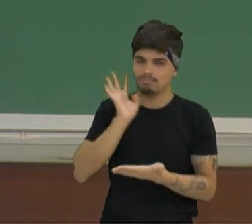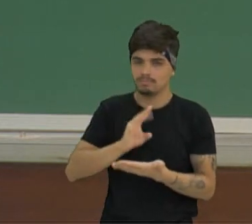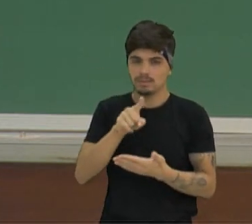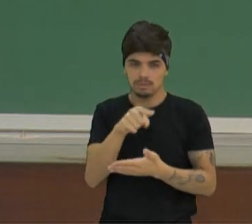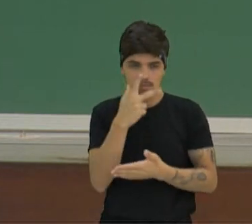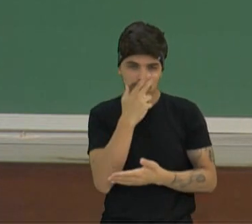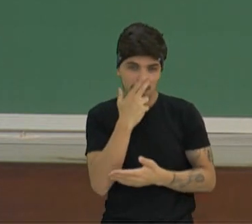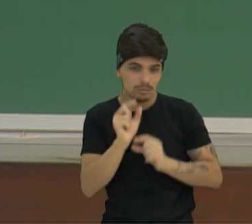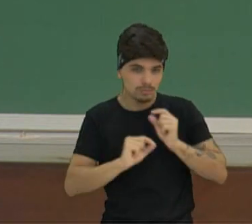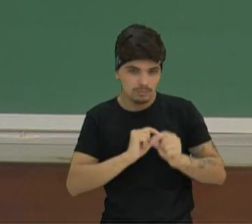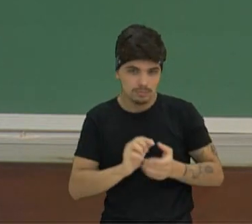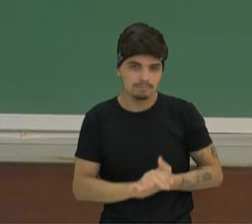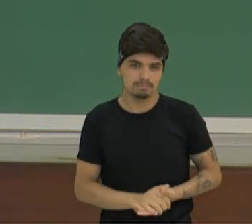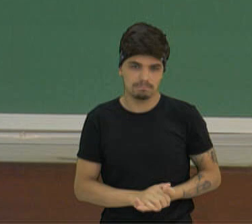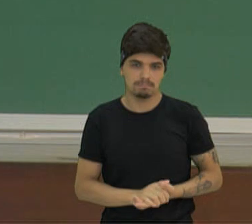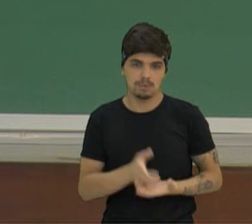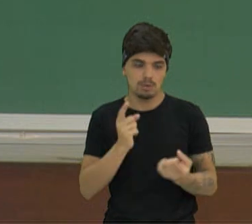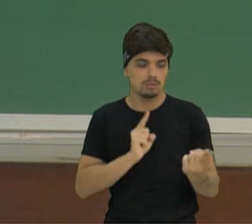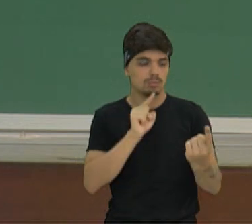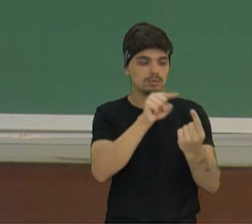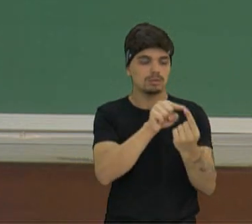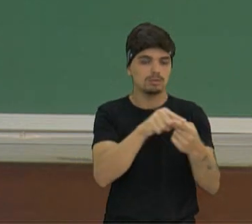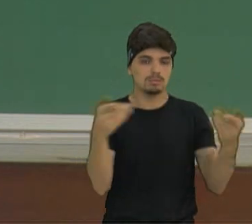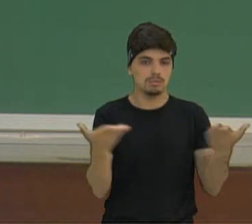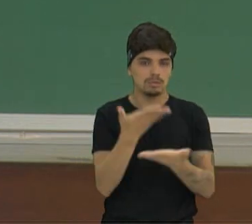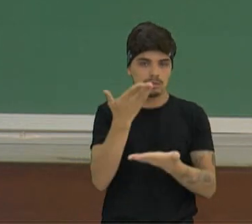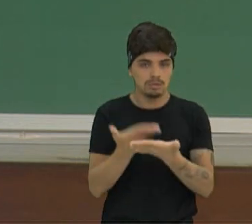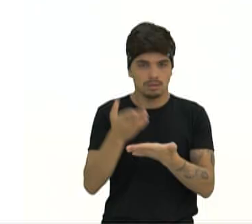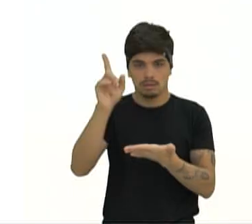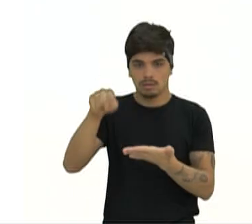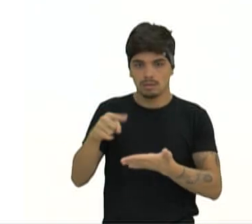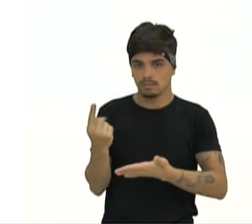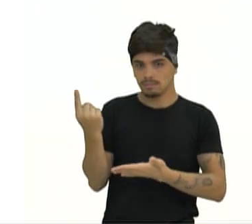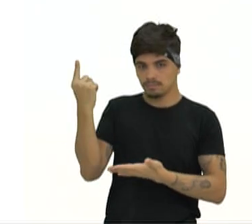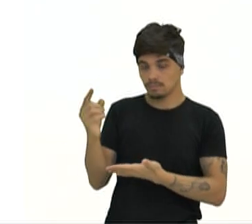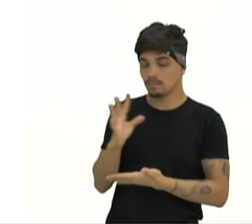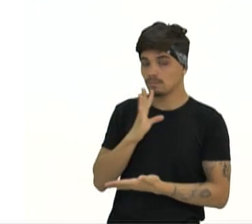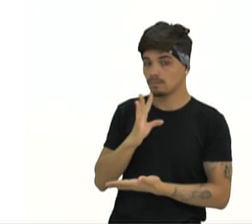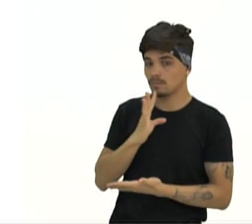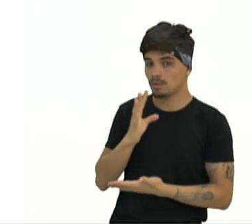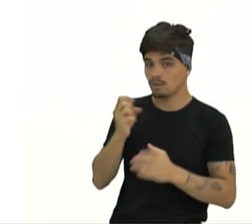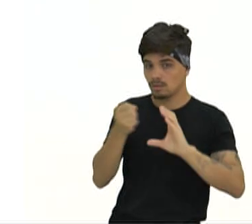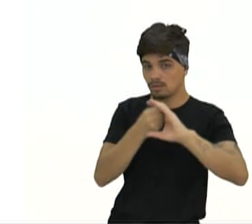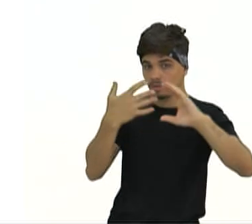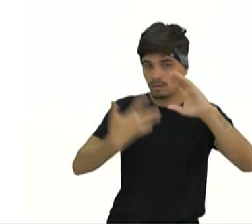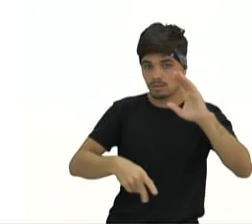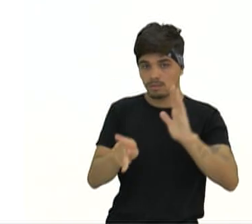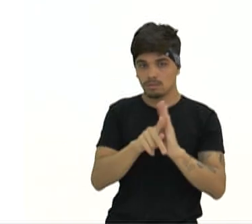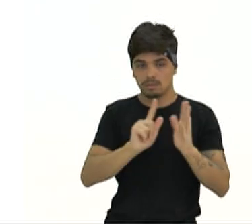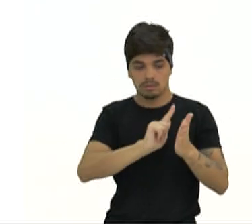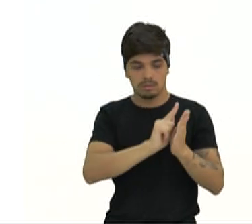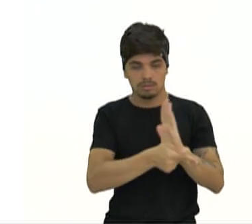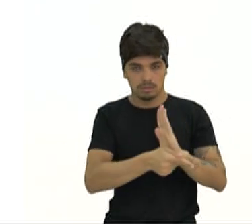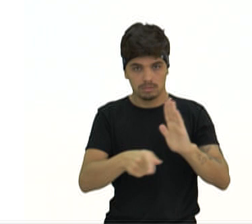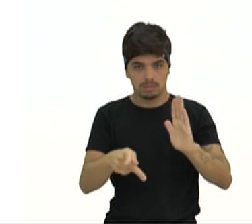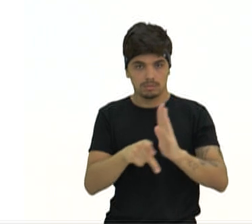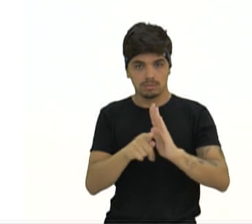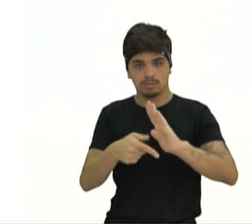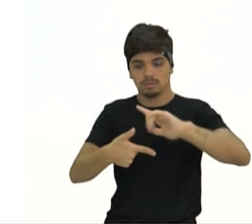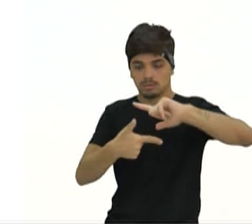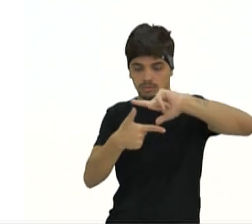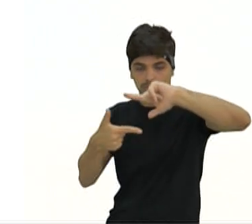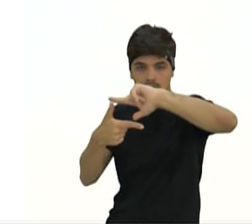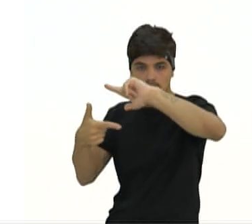e o que que você acha os objetivos da aula de hoje são a conhecer as características do gênero tirinha